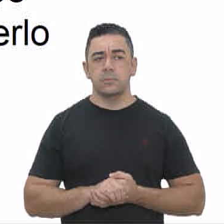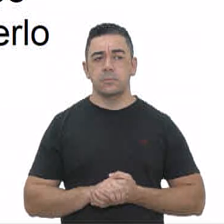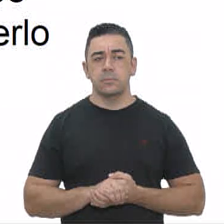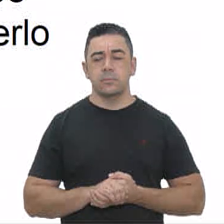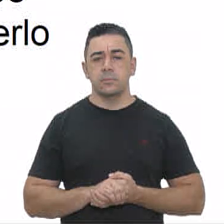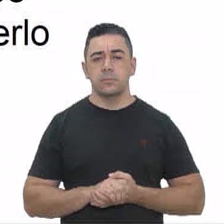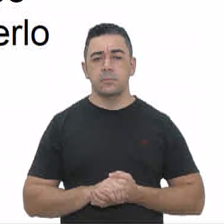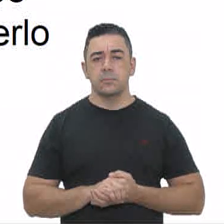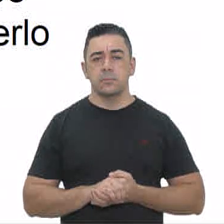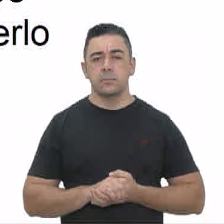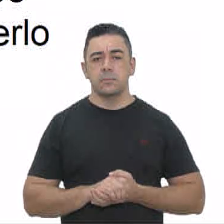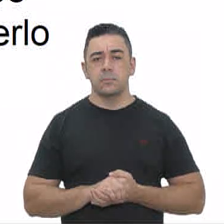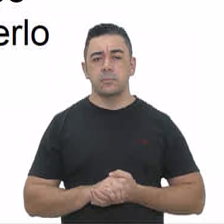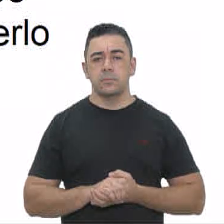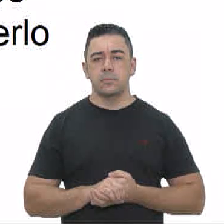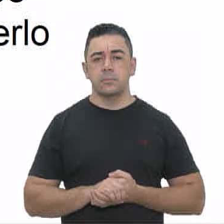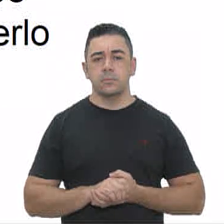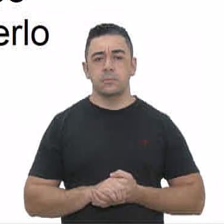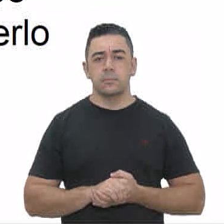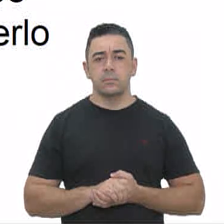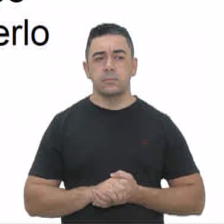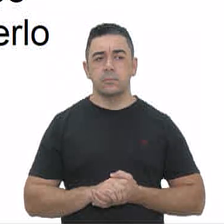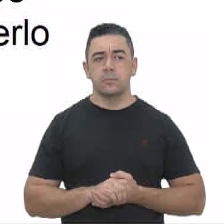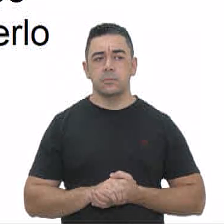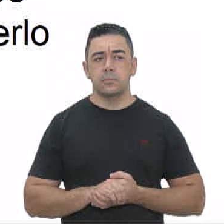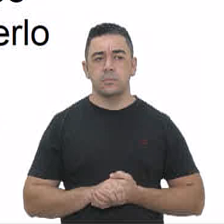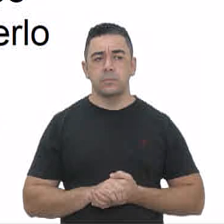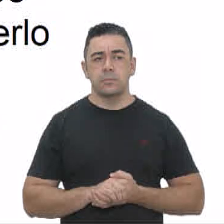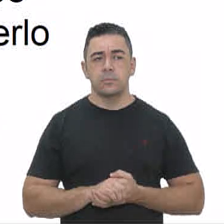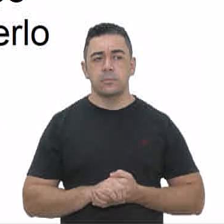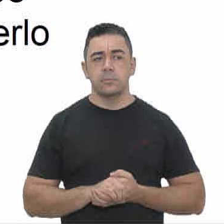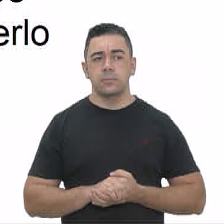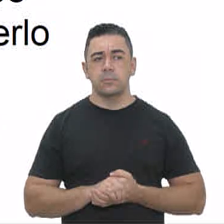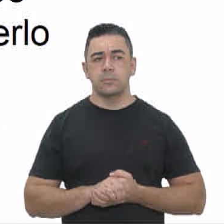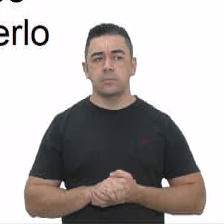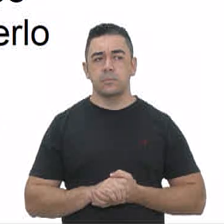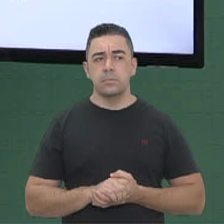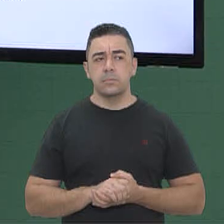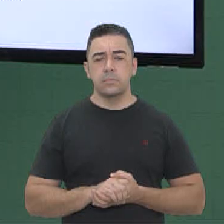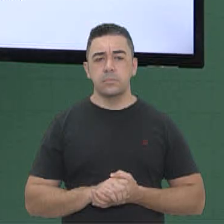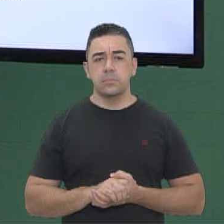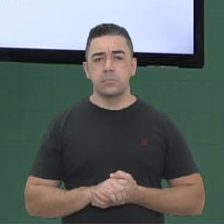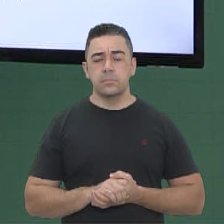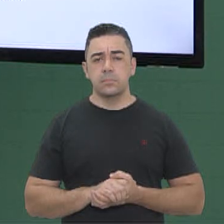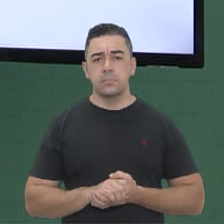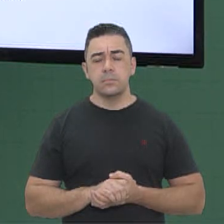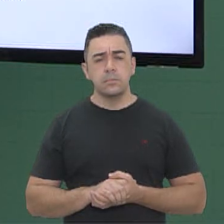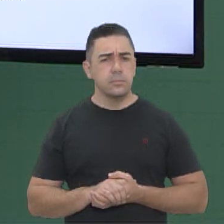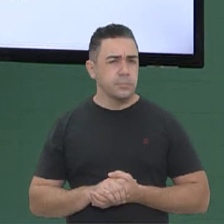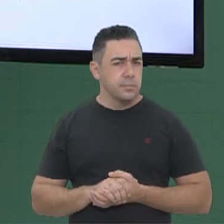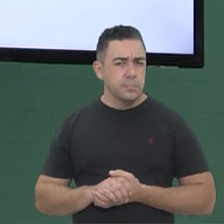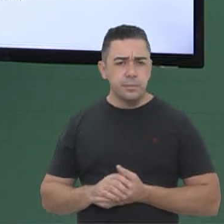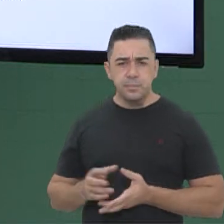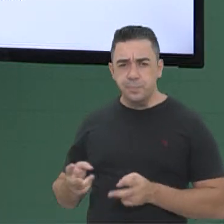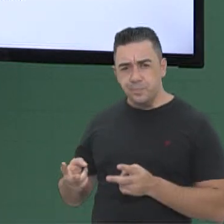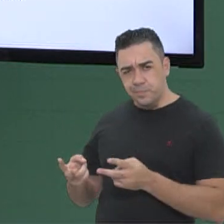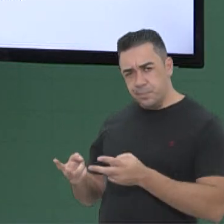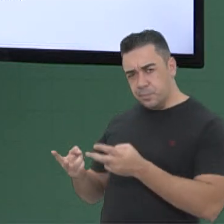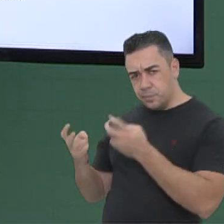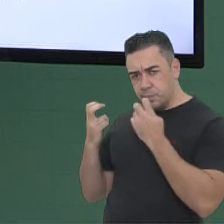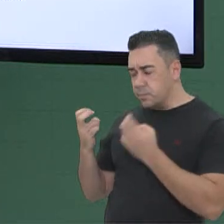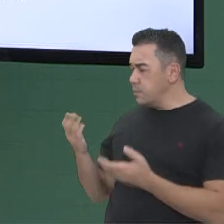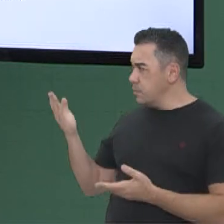es alto y generalizado en todo su território. Observando